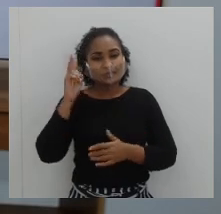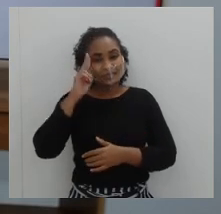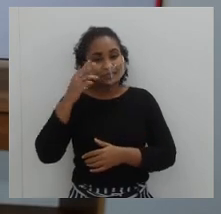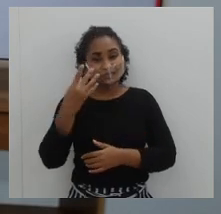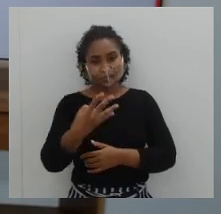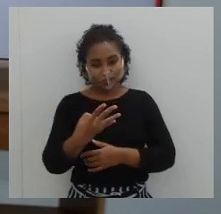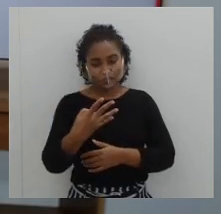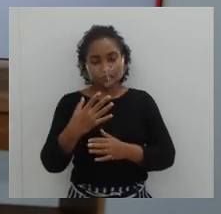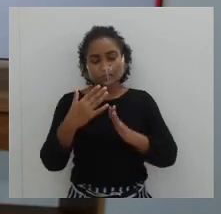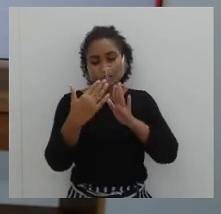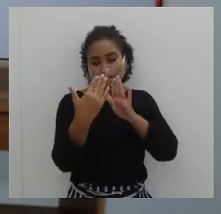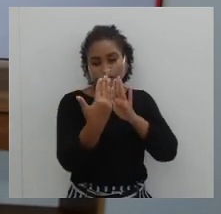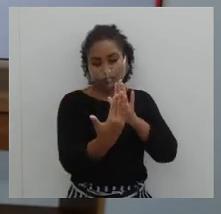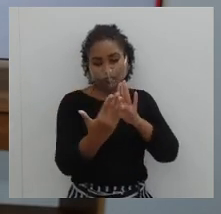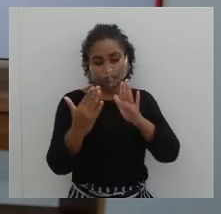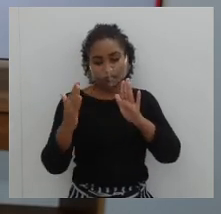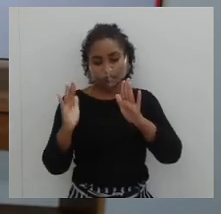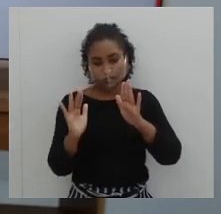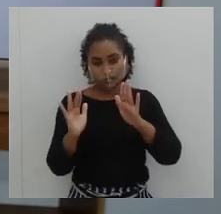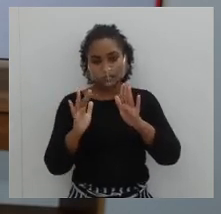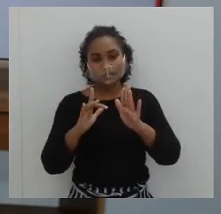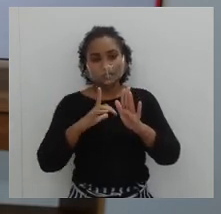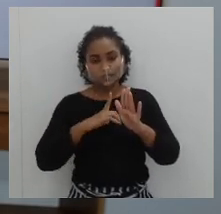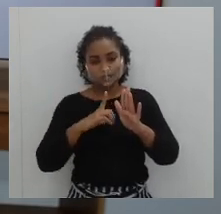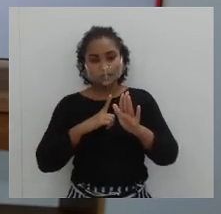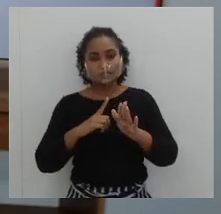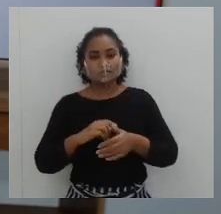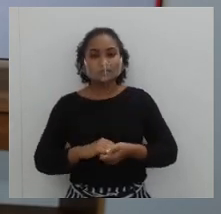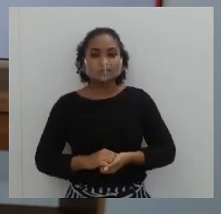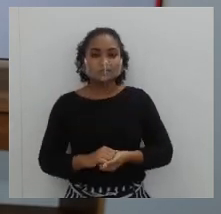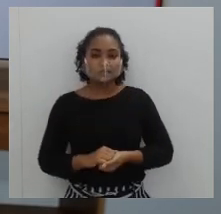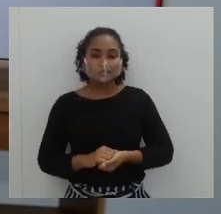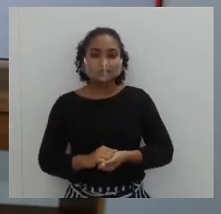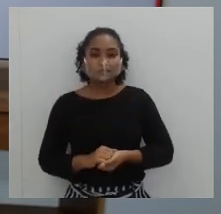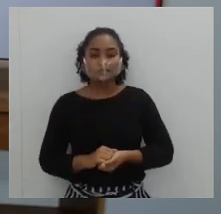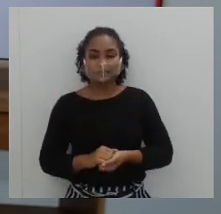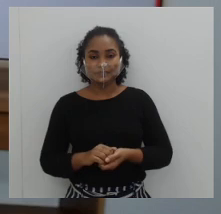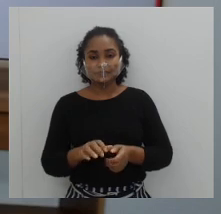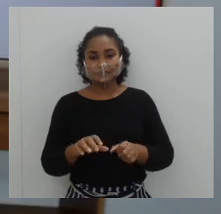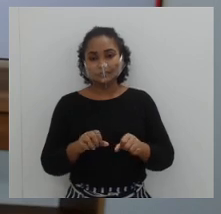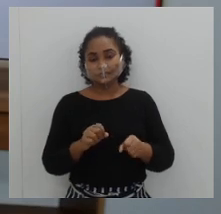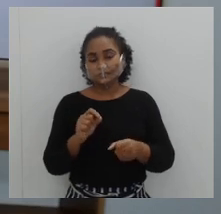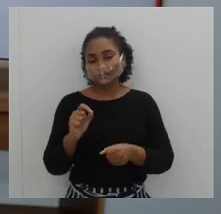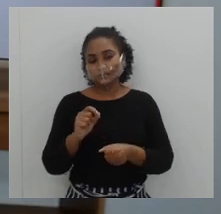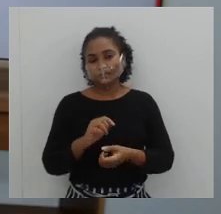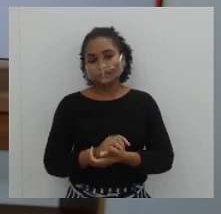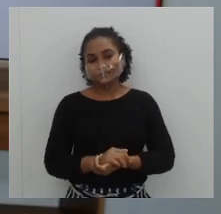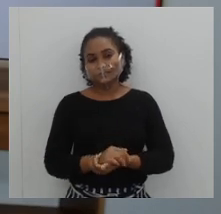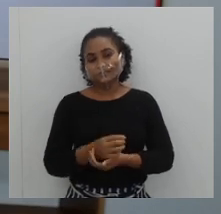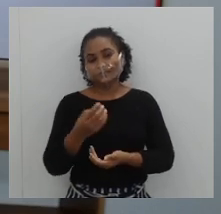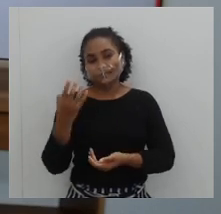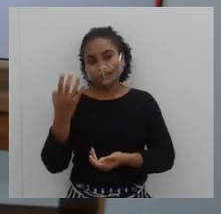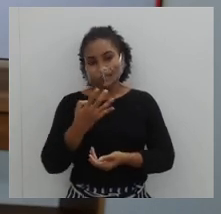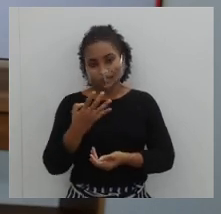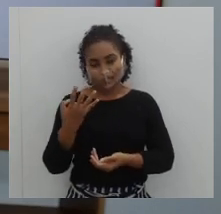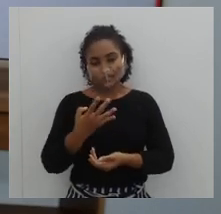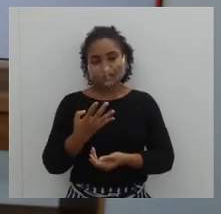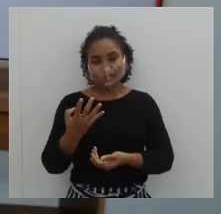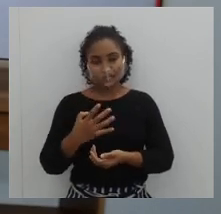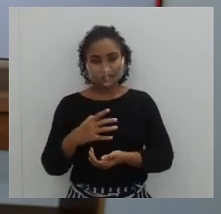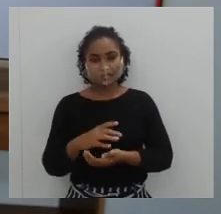4. Então, eu tenho aqui o tetraedro, que é formado por 4